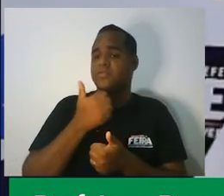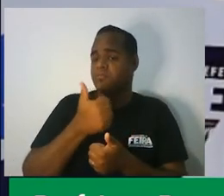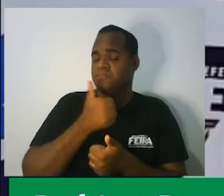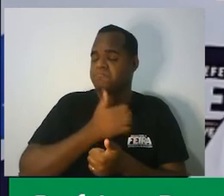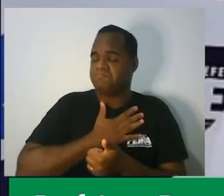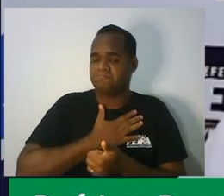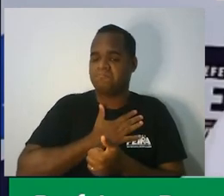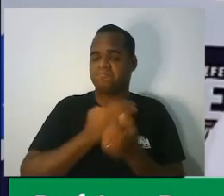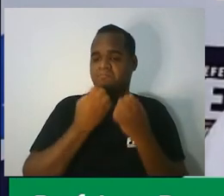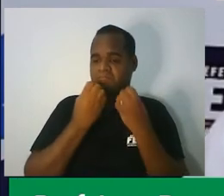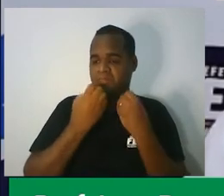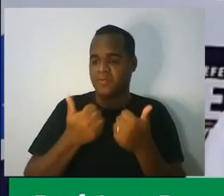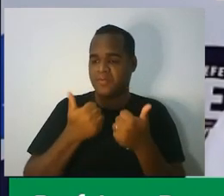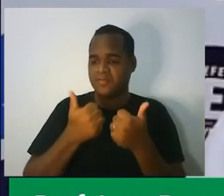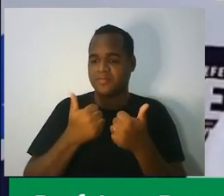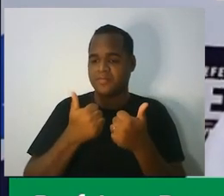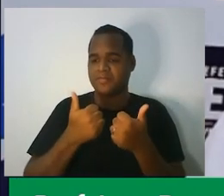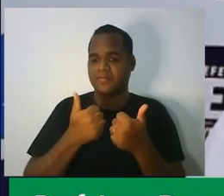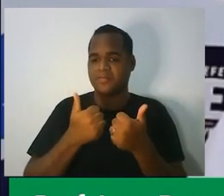tá